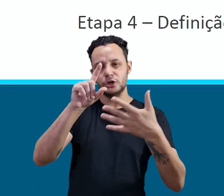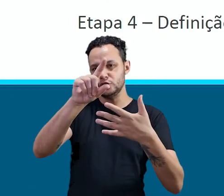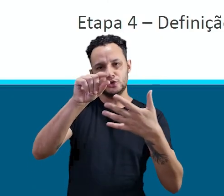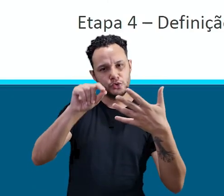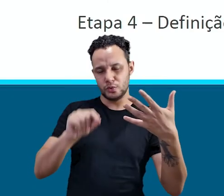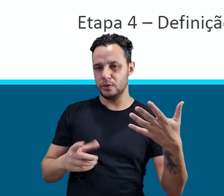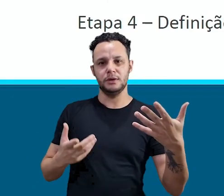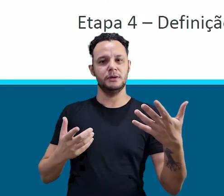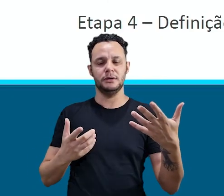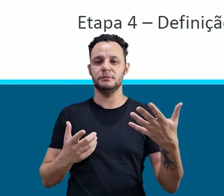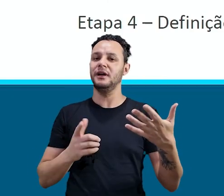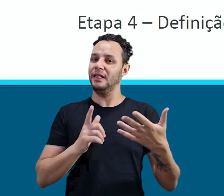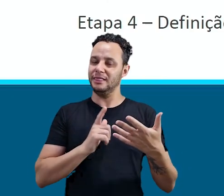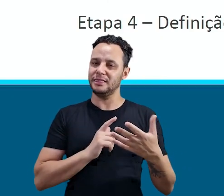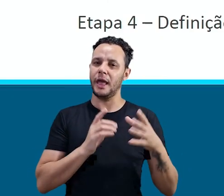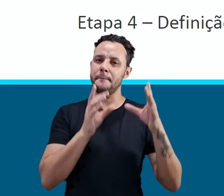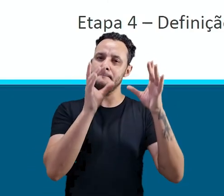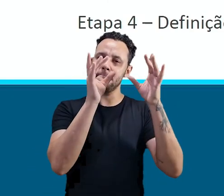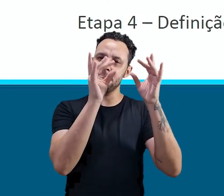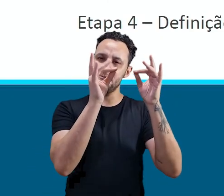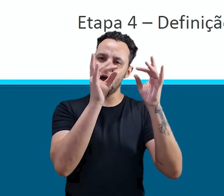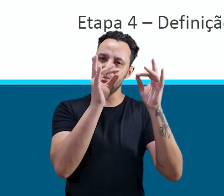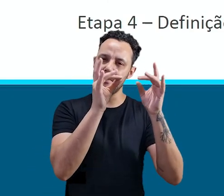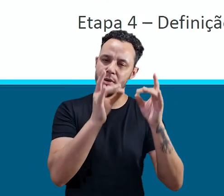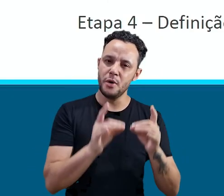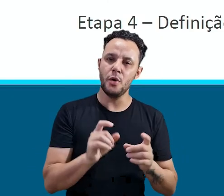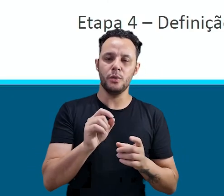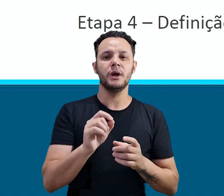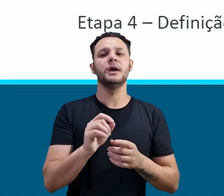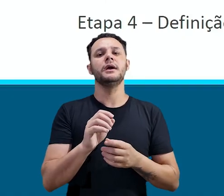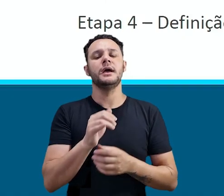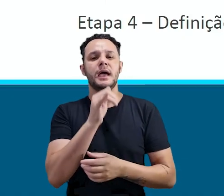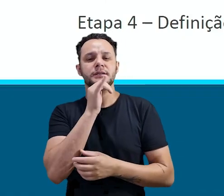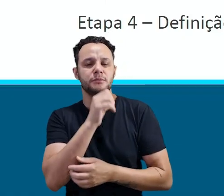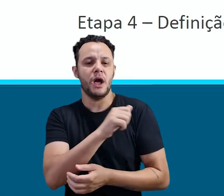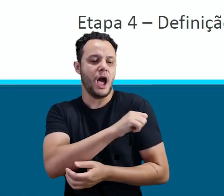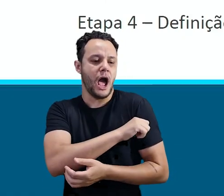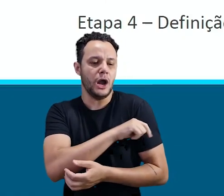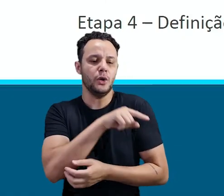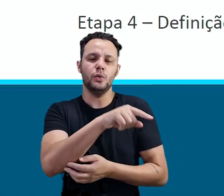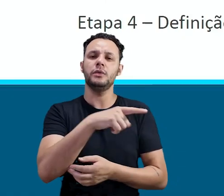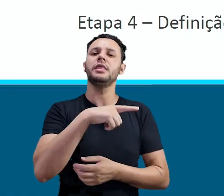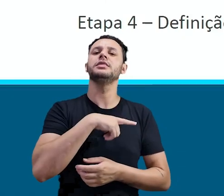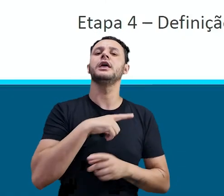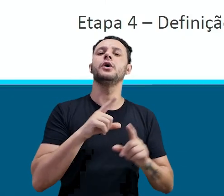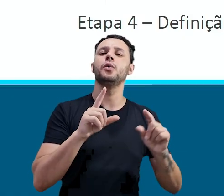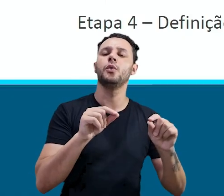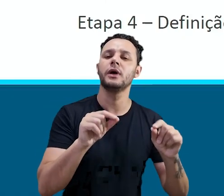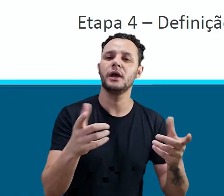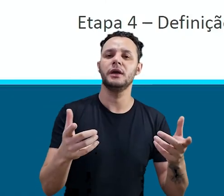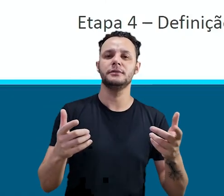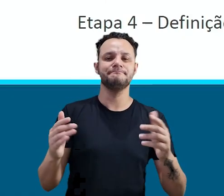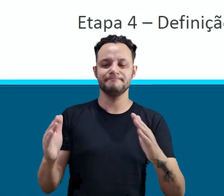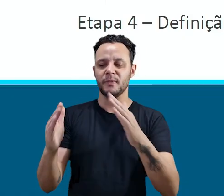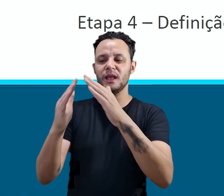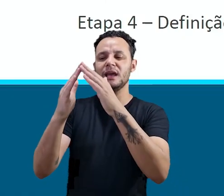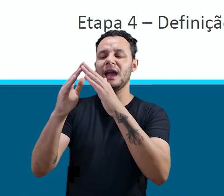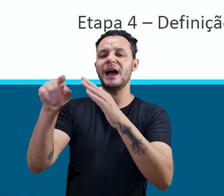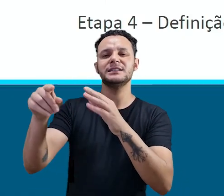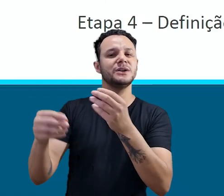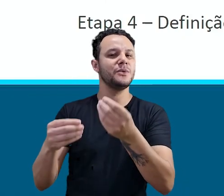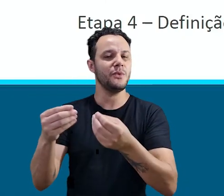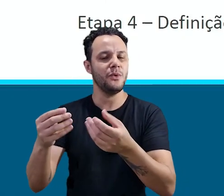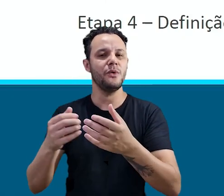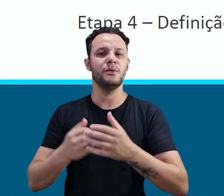definir, escolher, né, qual caso. A gente tem uma descrição do que a criança traz, das demandas de casa,